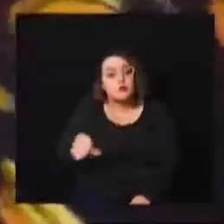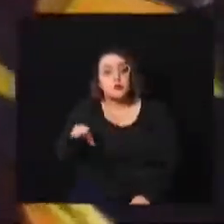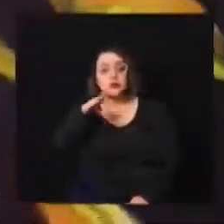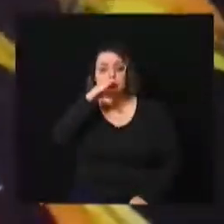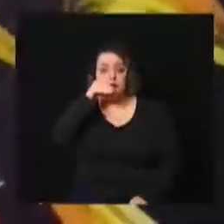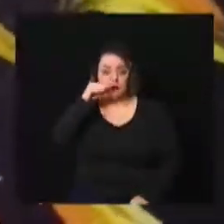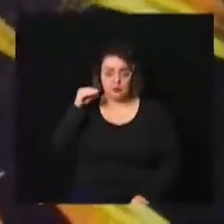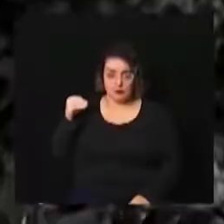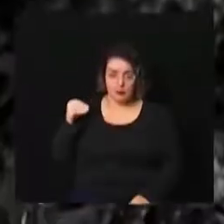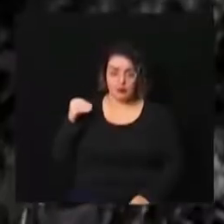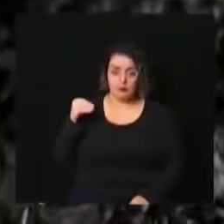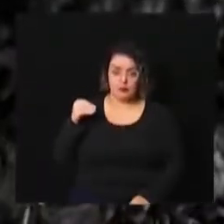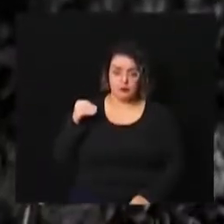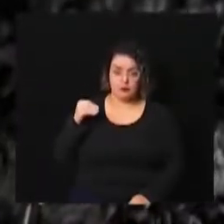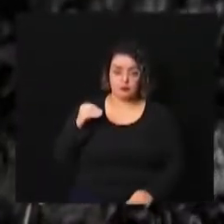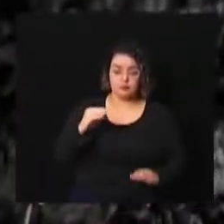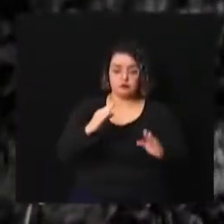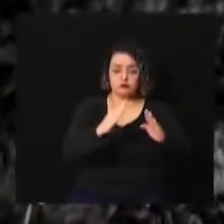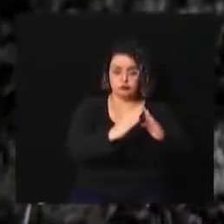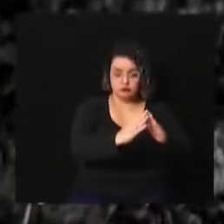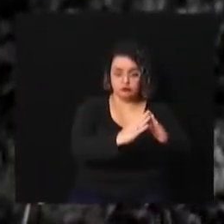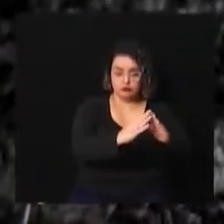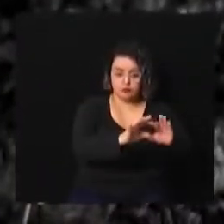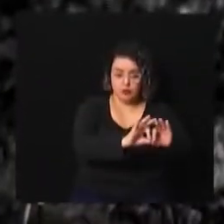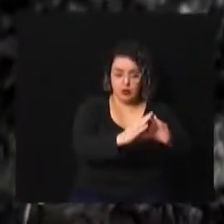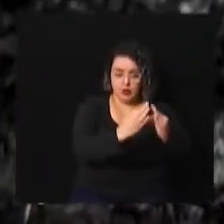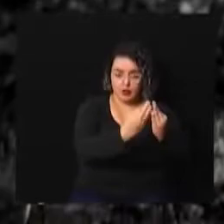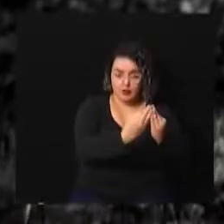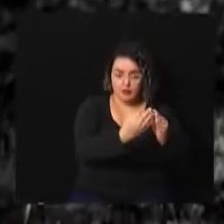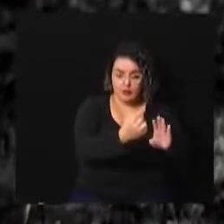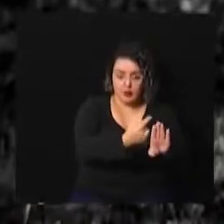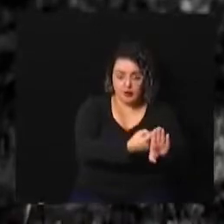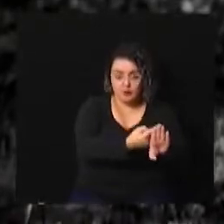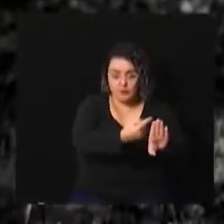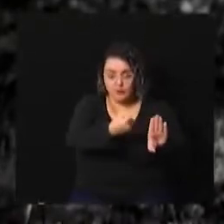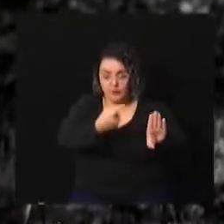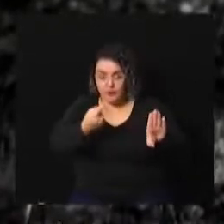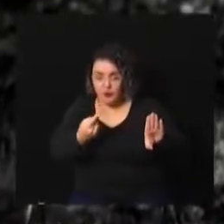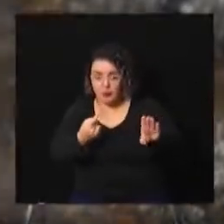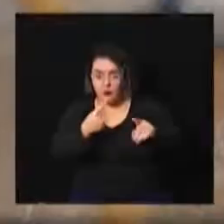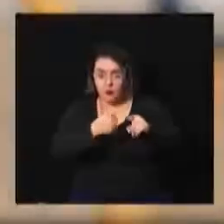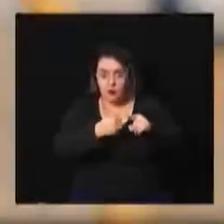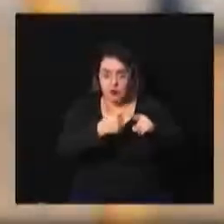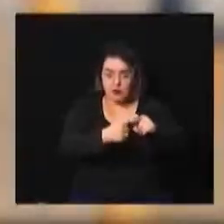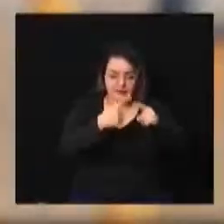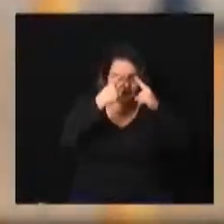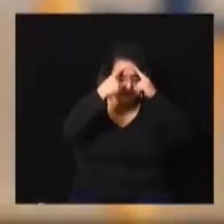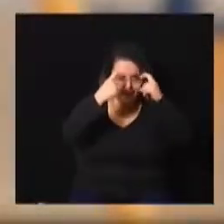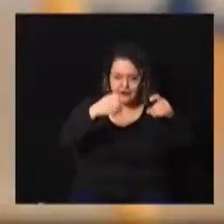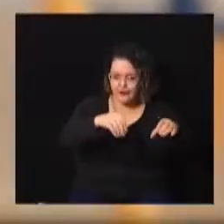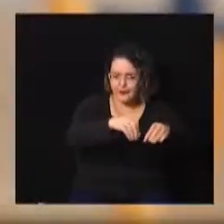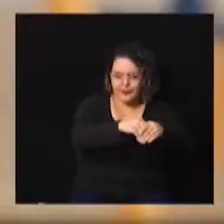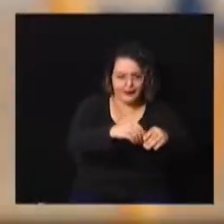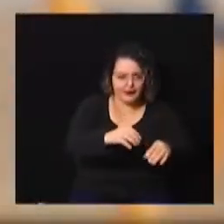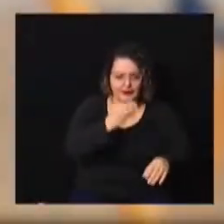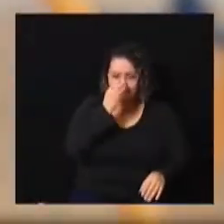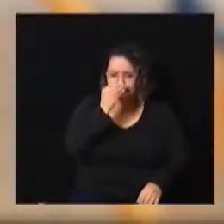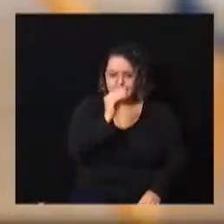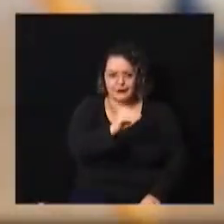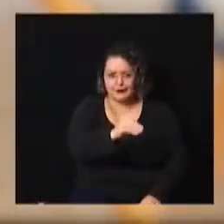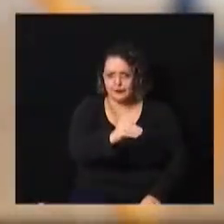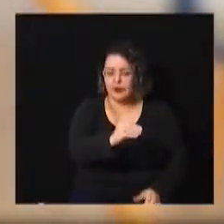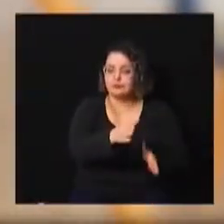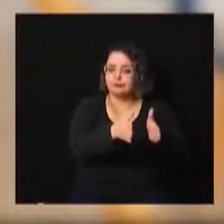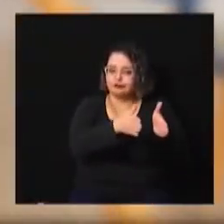e adolescentes que foram afastados do convívio familiar em função de abandono ou pelo fato da família se